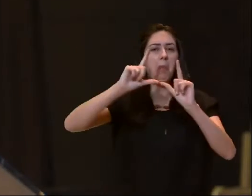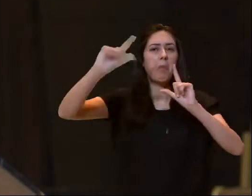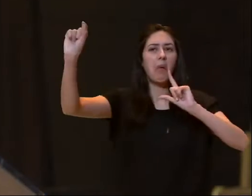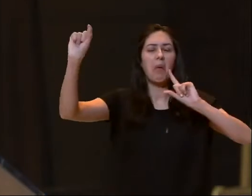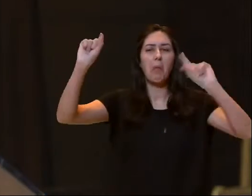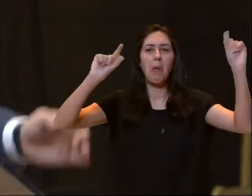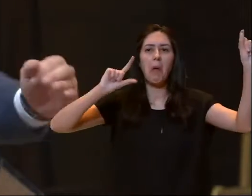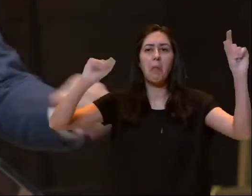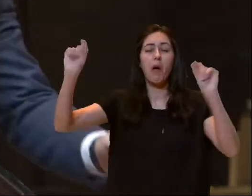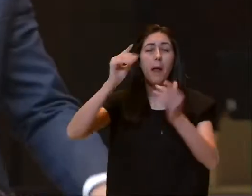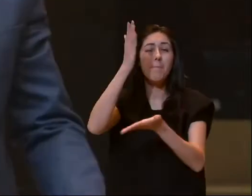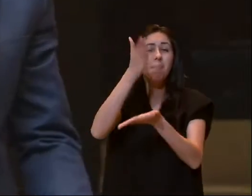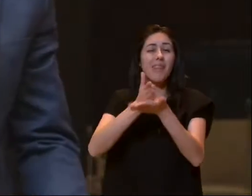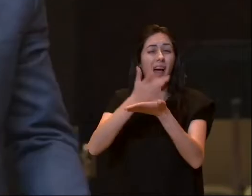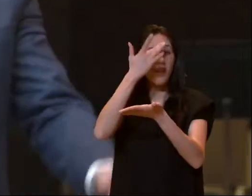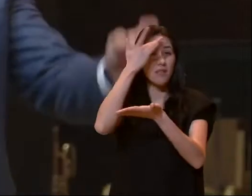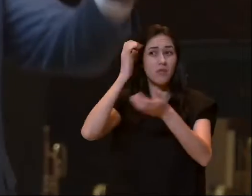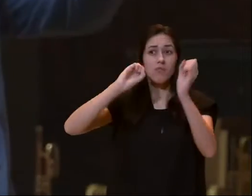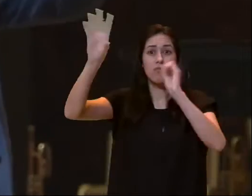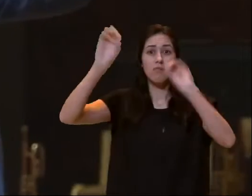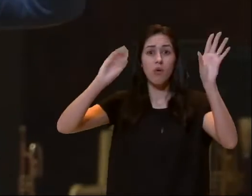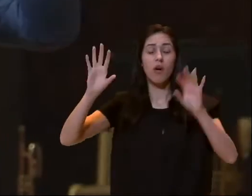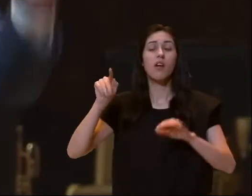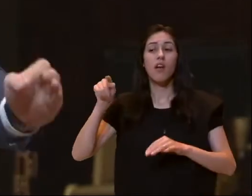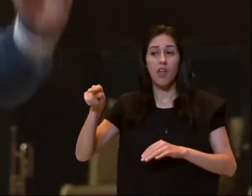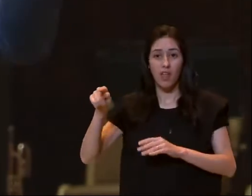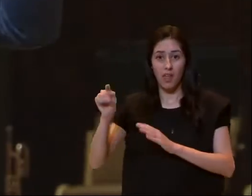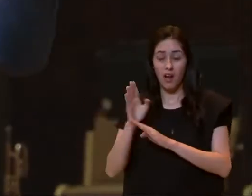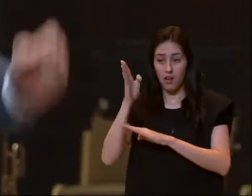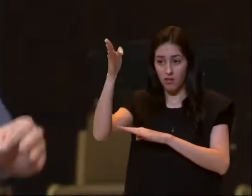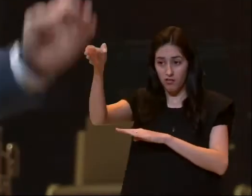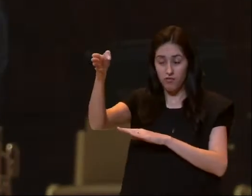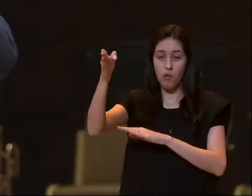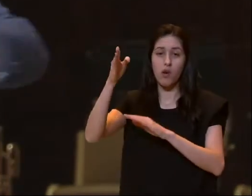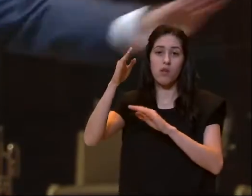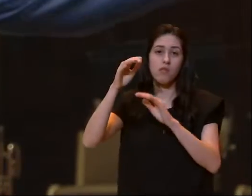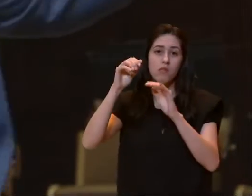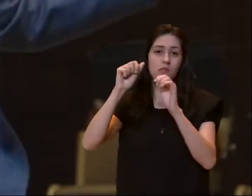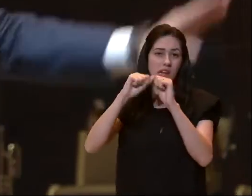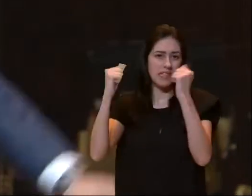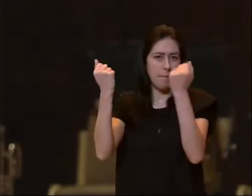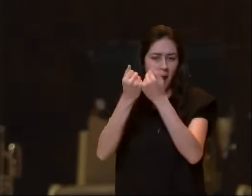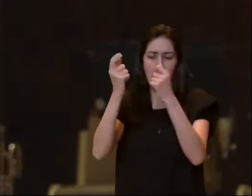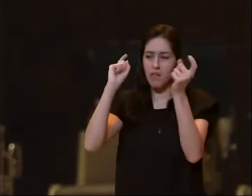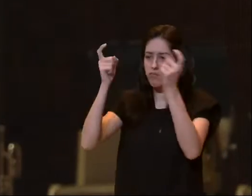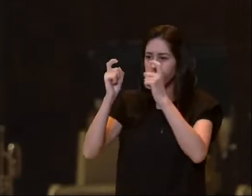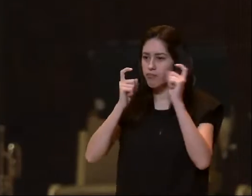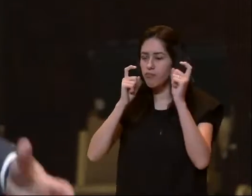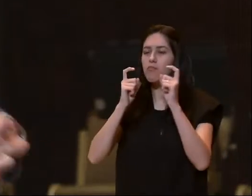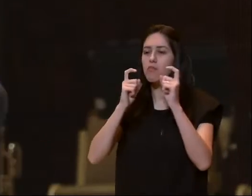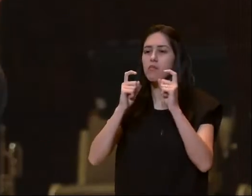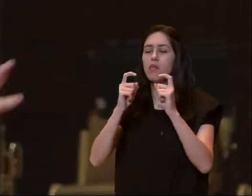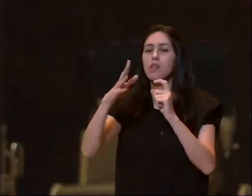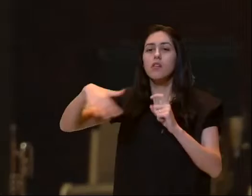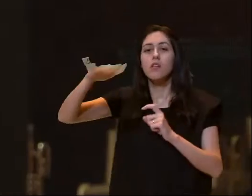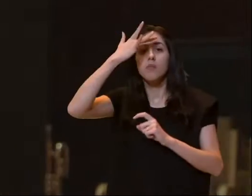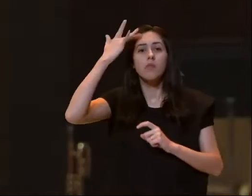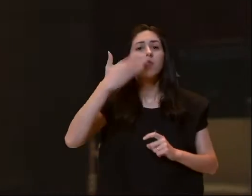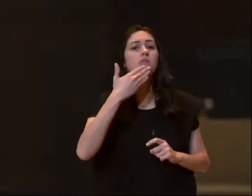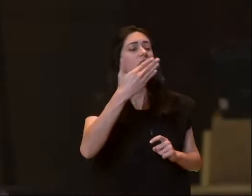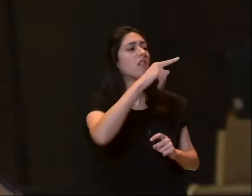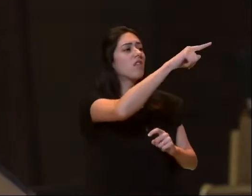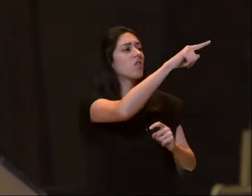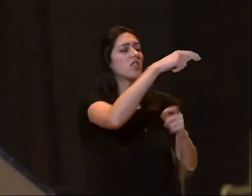Metade. Diz que ainda foi numa assembleia, 140 pessoas no mesmo dia pediram desligamento da igreja. Não deu tempo nem de